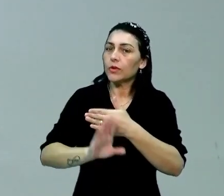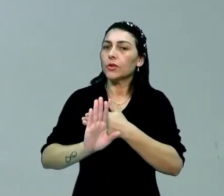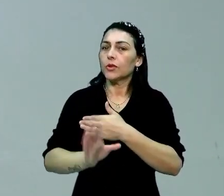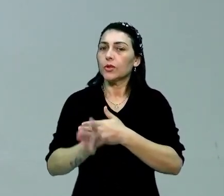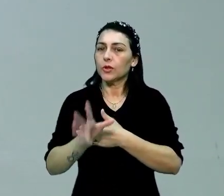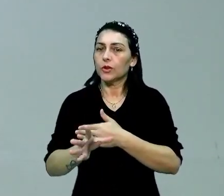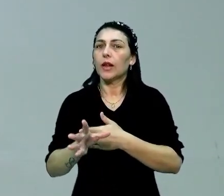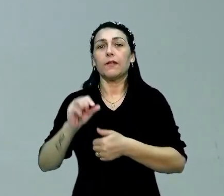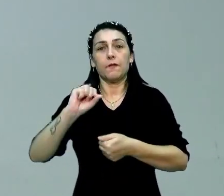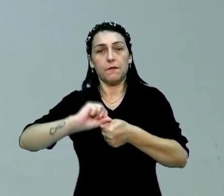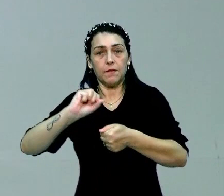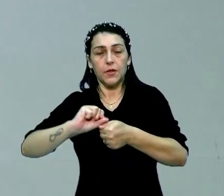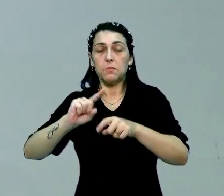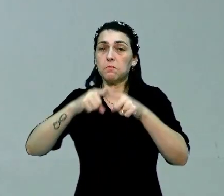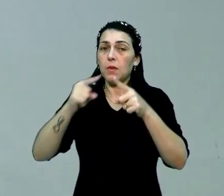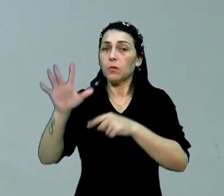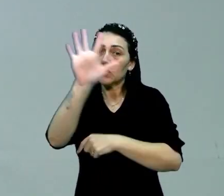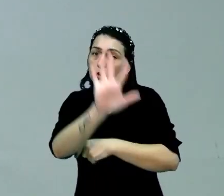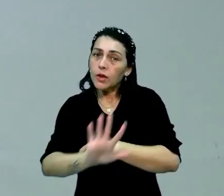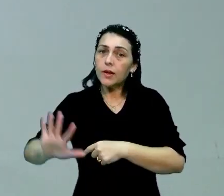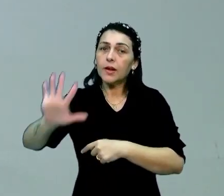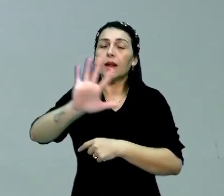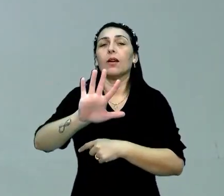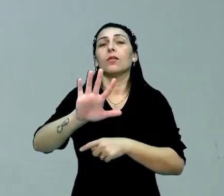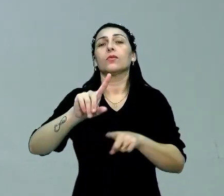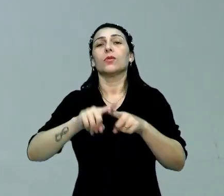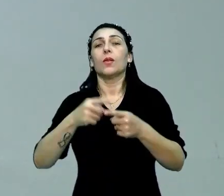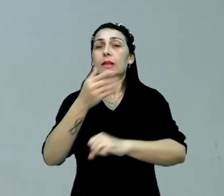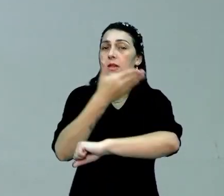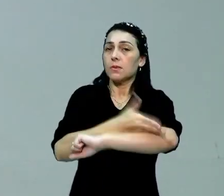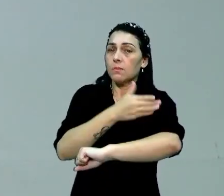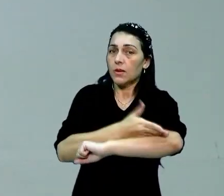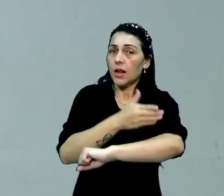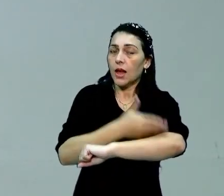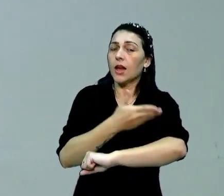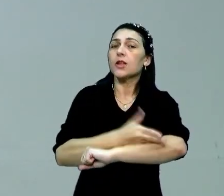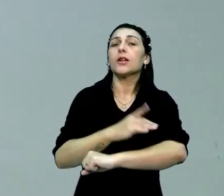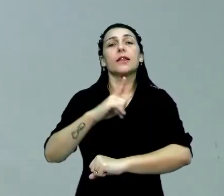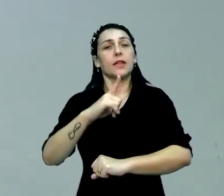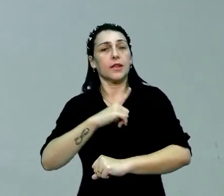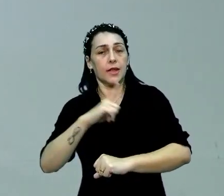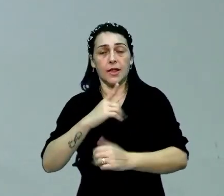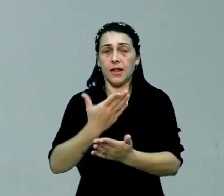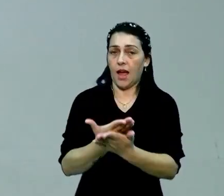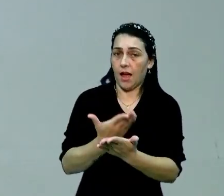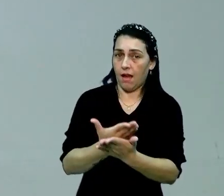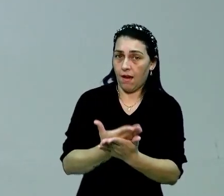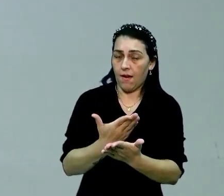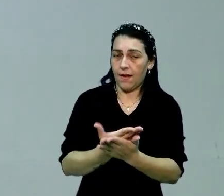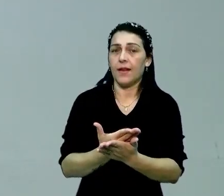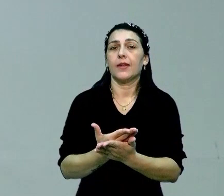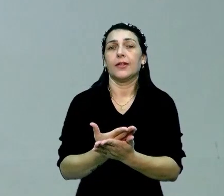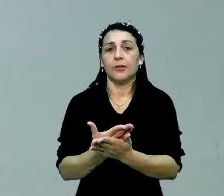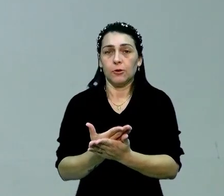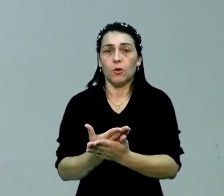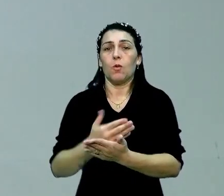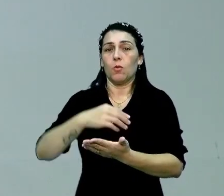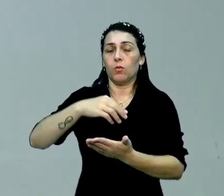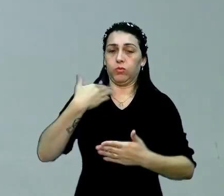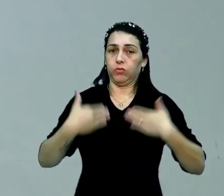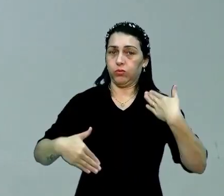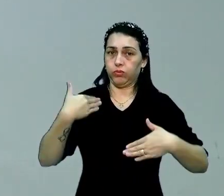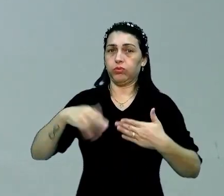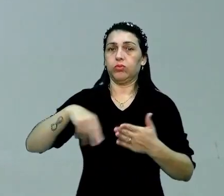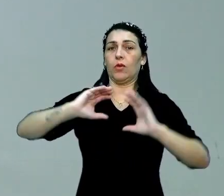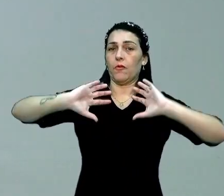ter sido desenvolvido, mas de forma geral. São as práticas que a gente acaba desenvolvendo na aula. A gente bota o corpo em movimento ali na prática